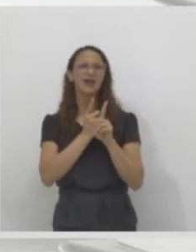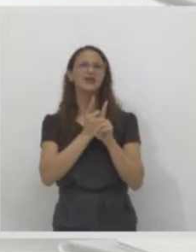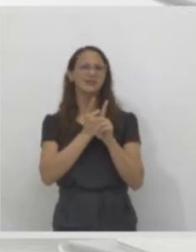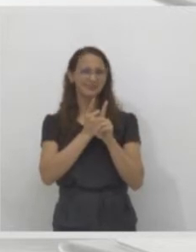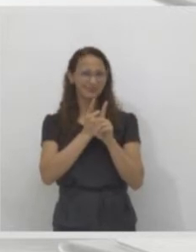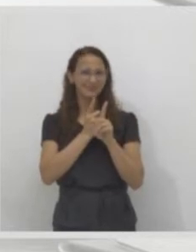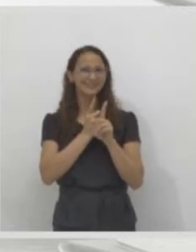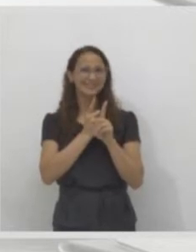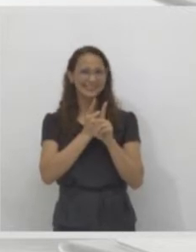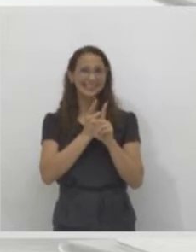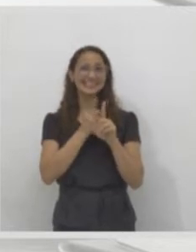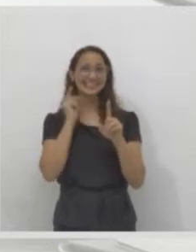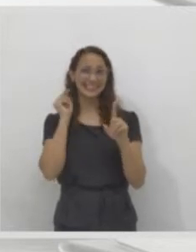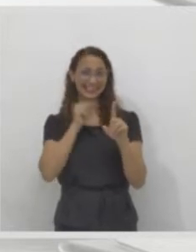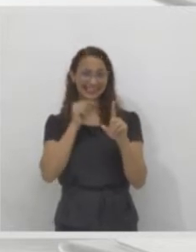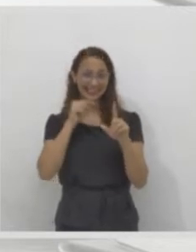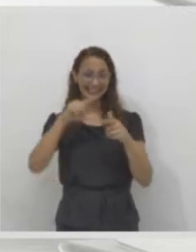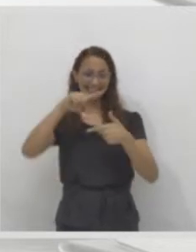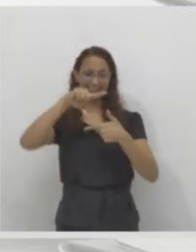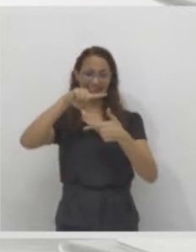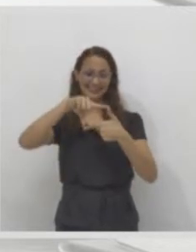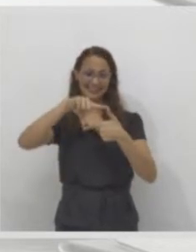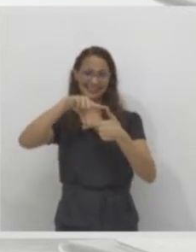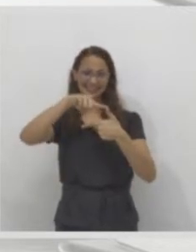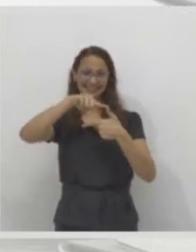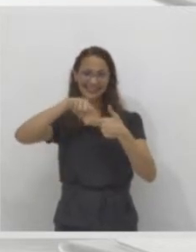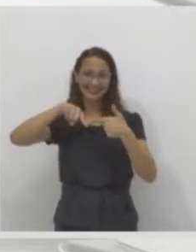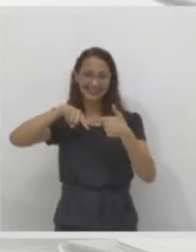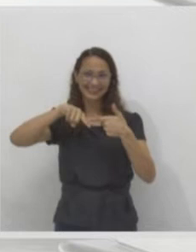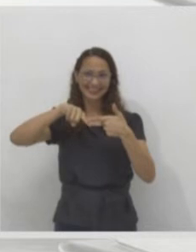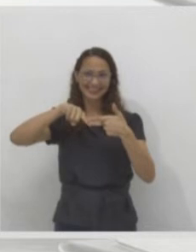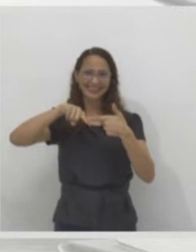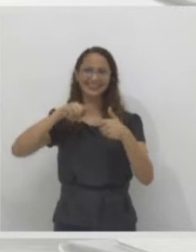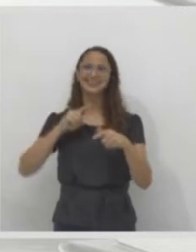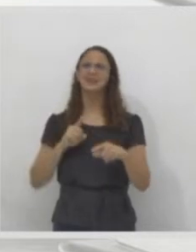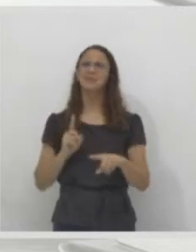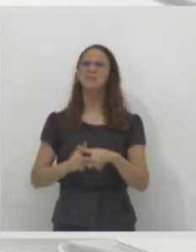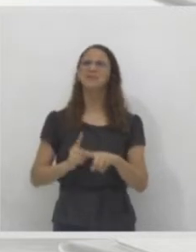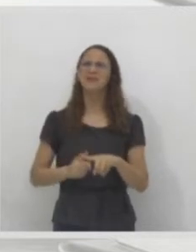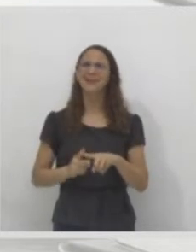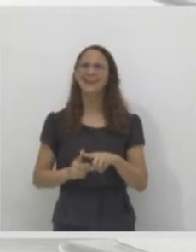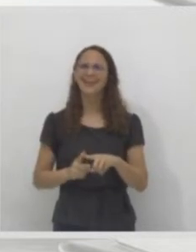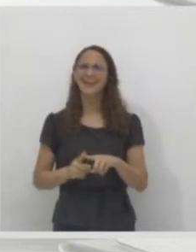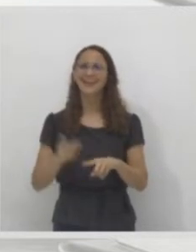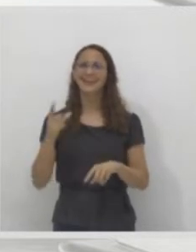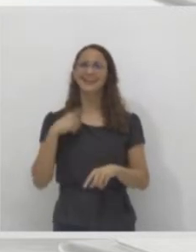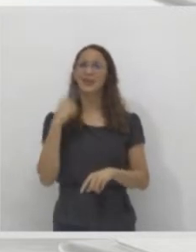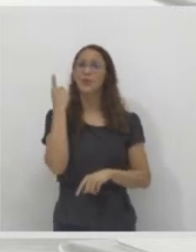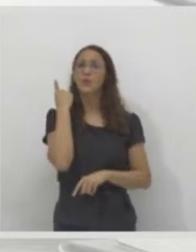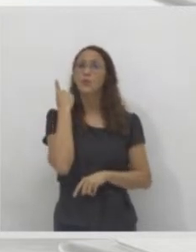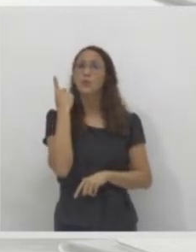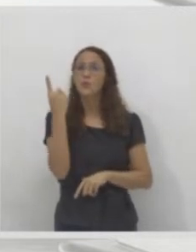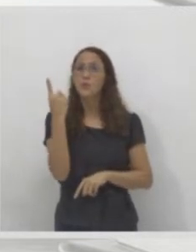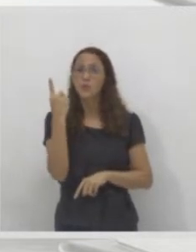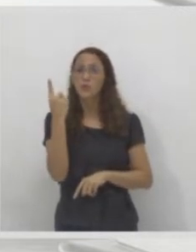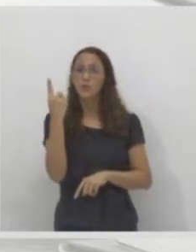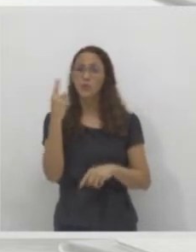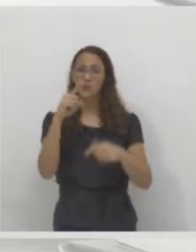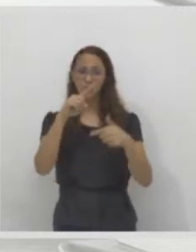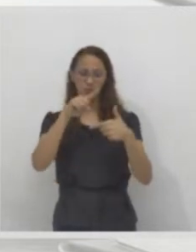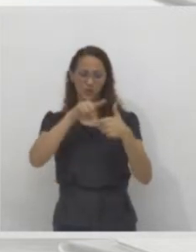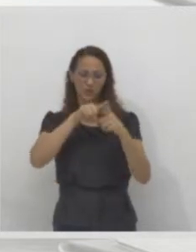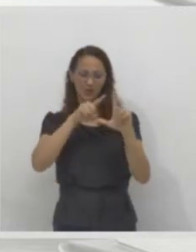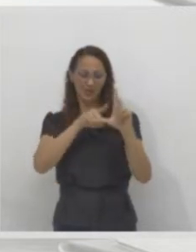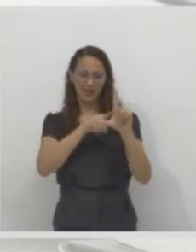como triângulo retângulo. Por que, professora? Porque ele tem um ângulo cuja medida é de